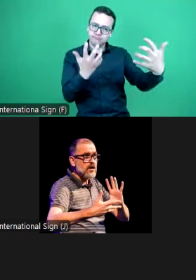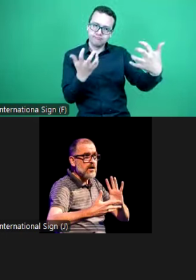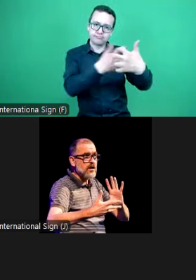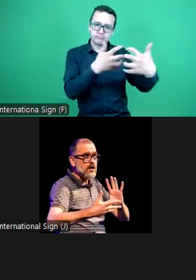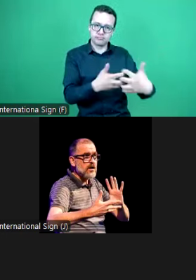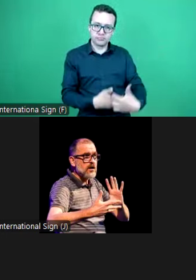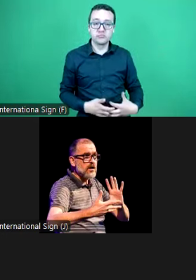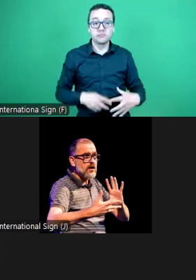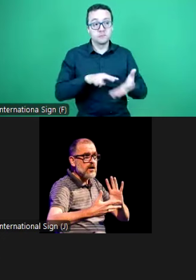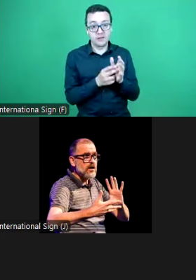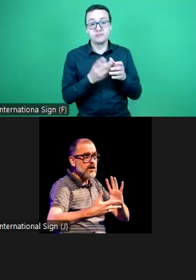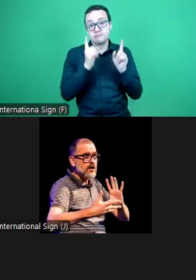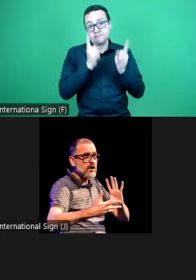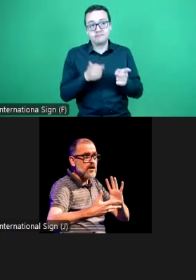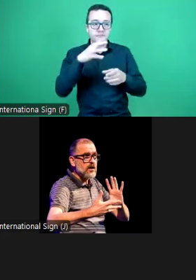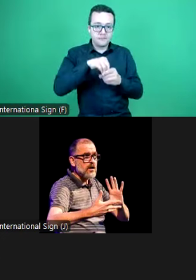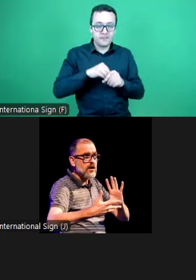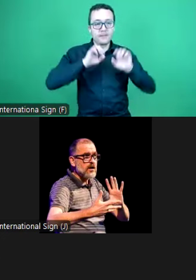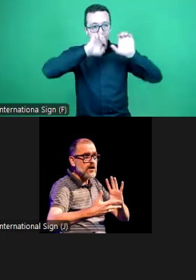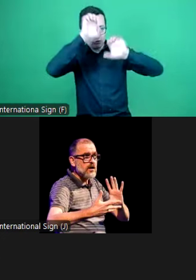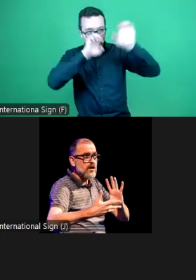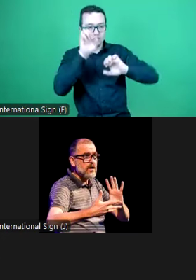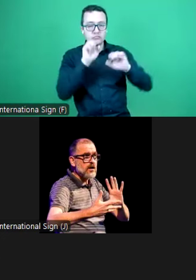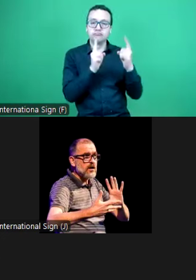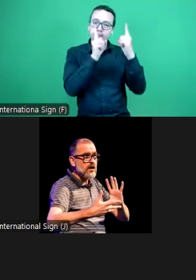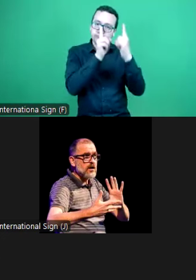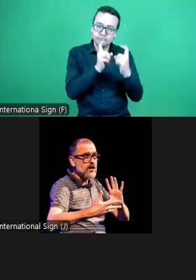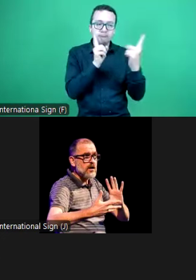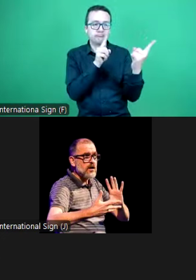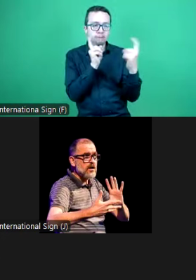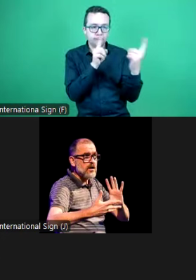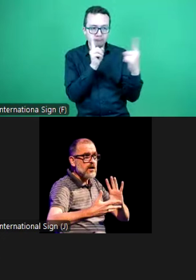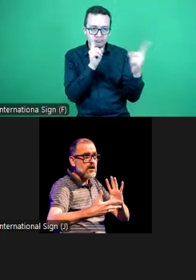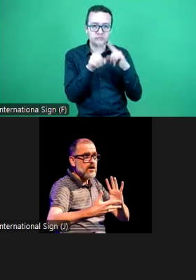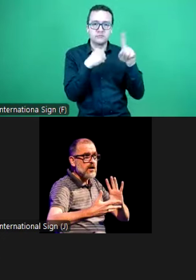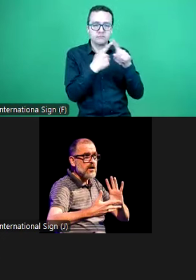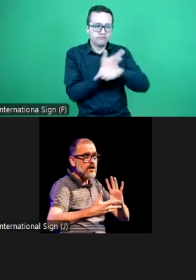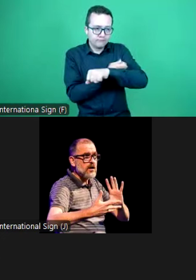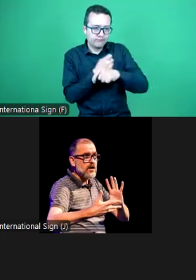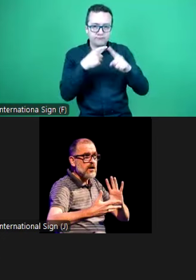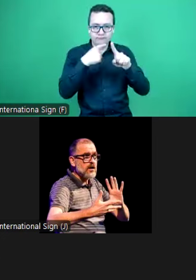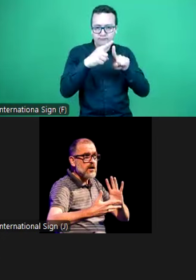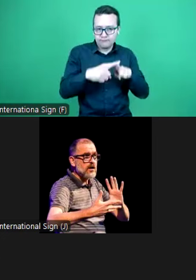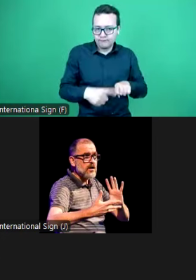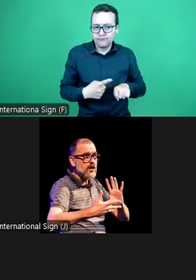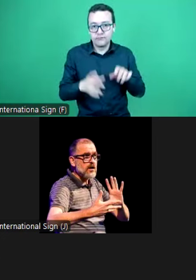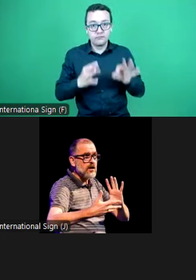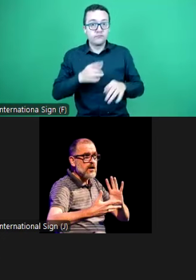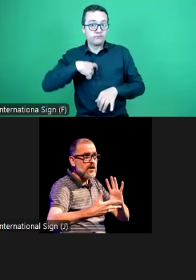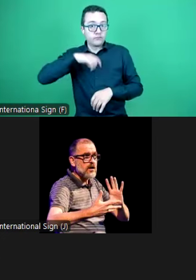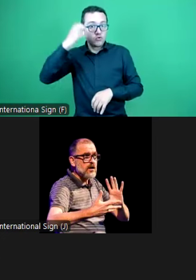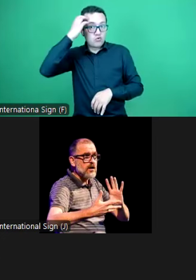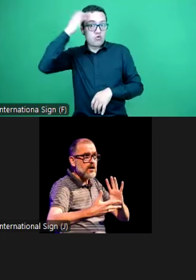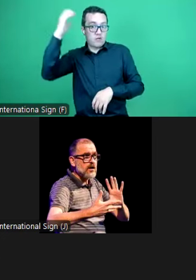em gestão do cuidado, que a gente vai, o governo brasileiro, o governo federal, vai remunerar